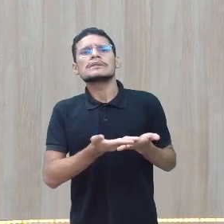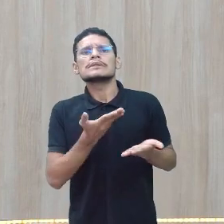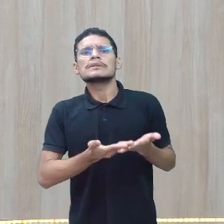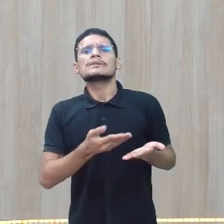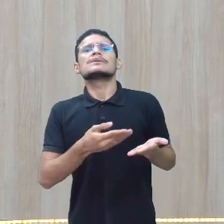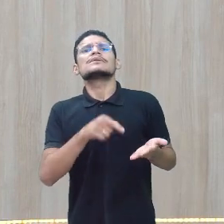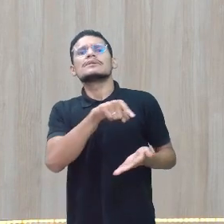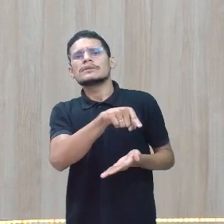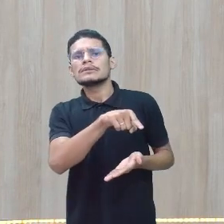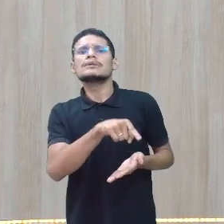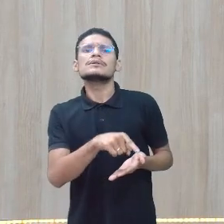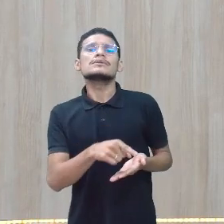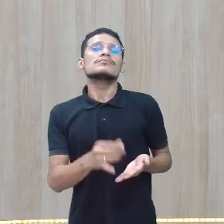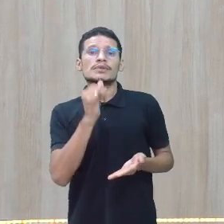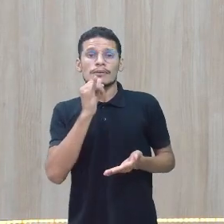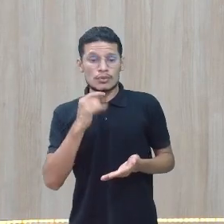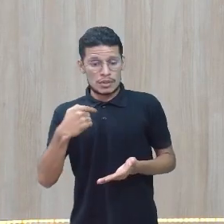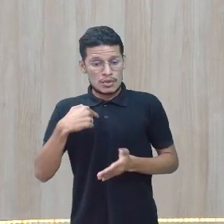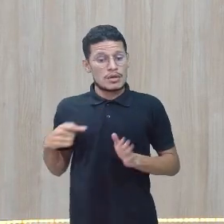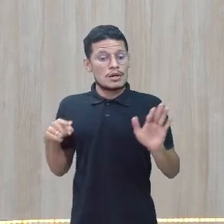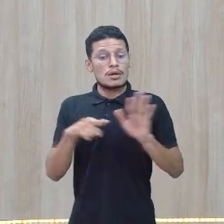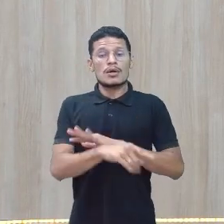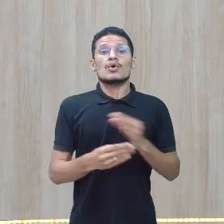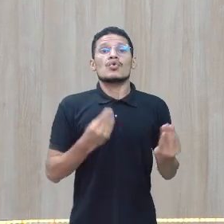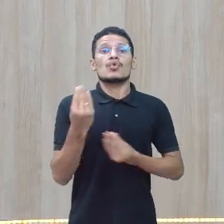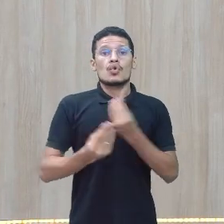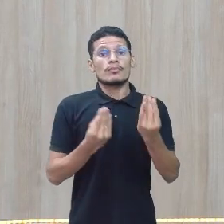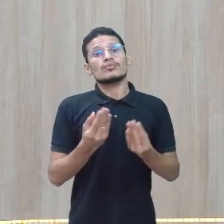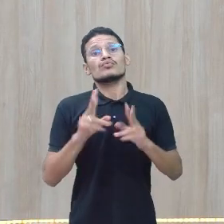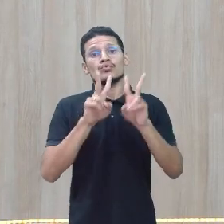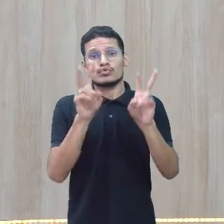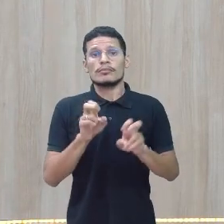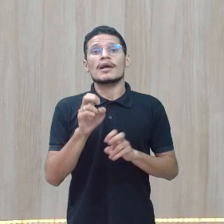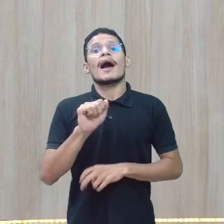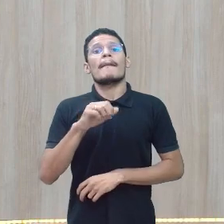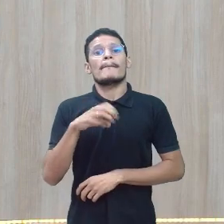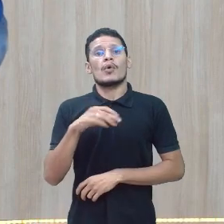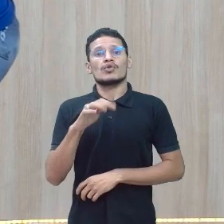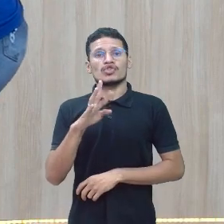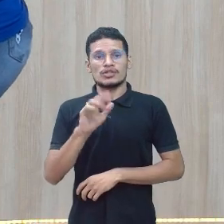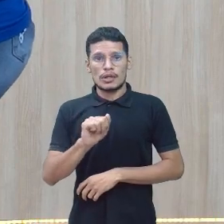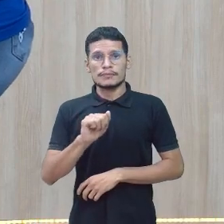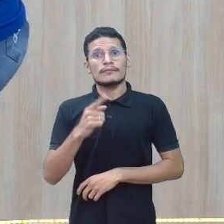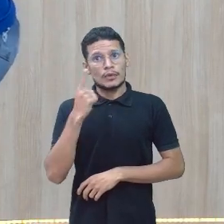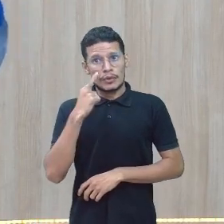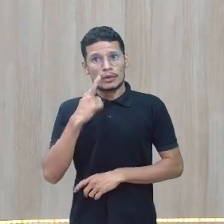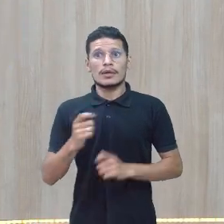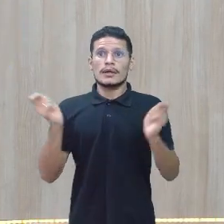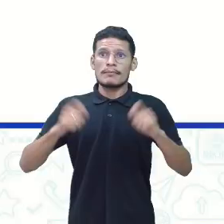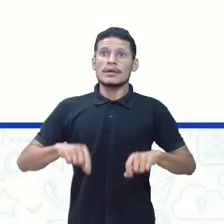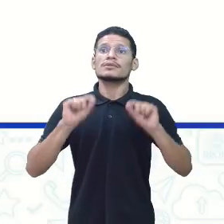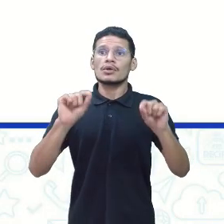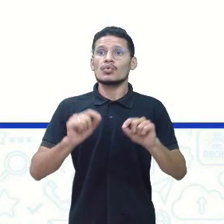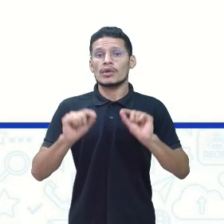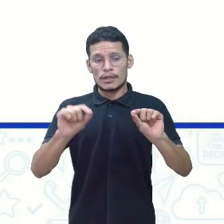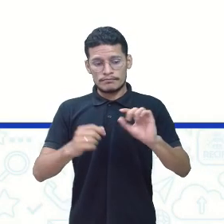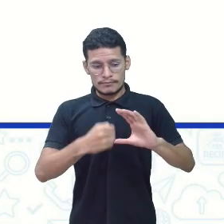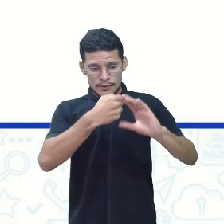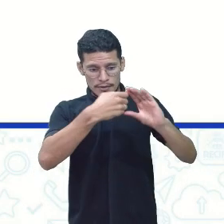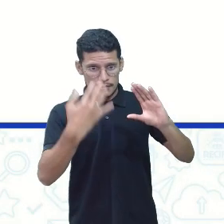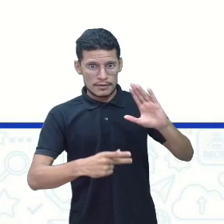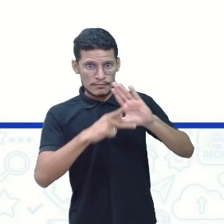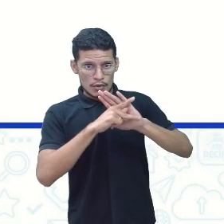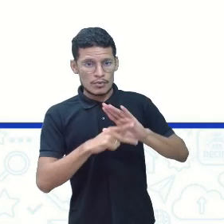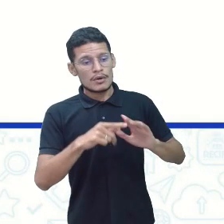pode perguntar, né? Um dos exemplos que a gente pode perguntar em relação a essa amostra. Aqui a gente tem que as variáveis são as características